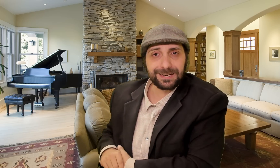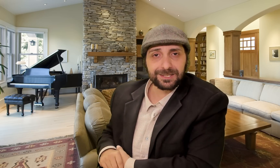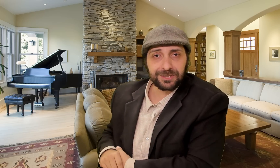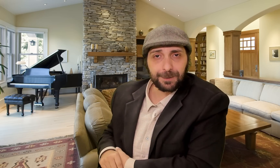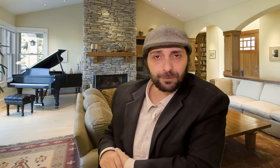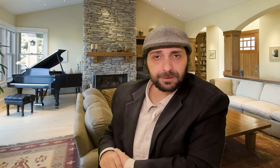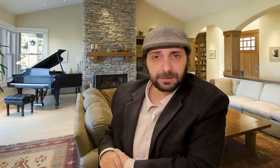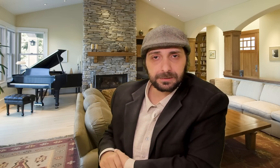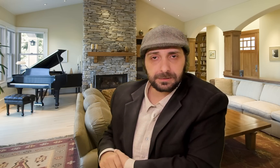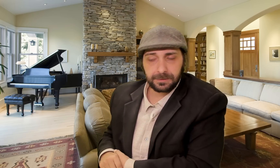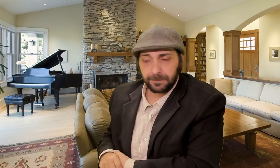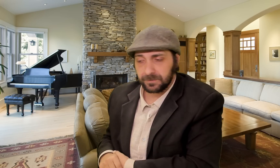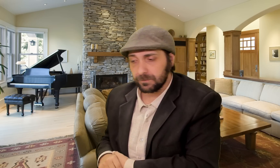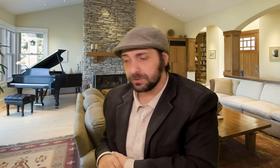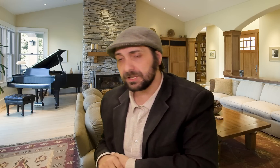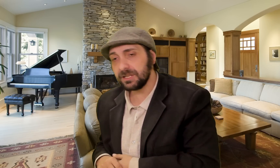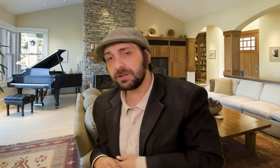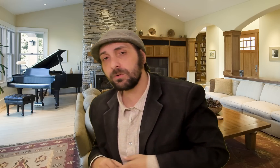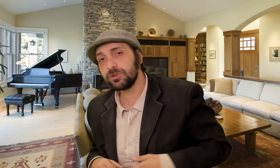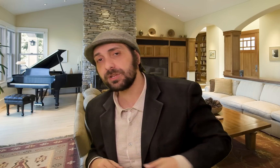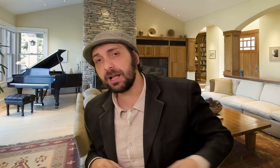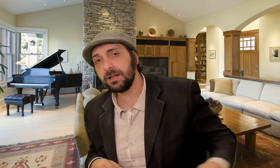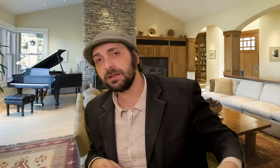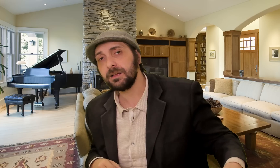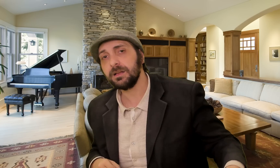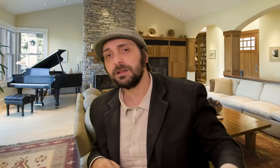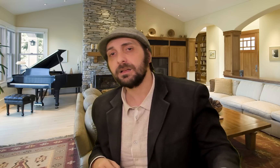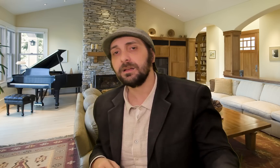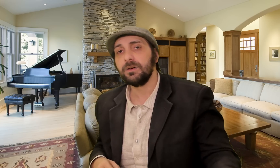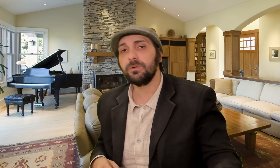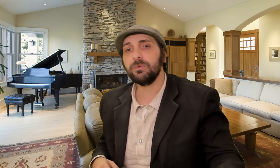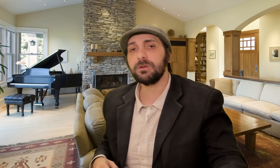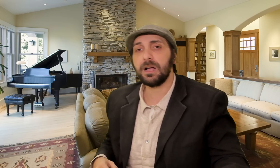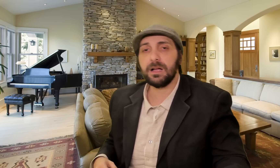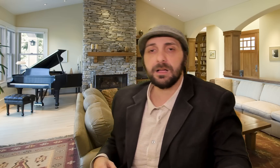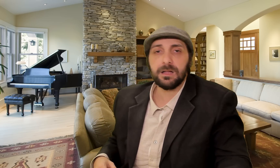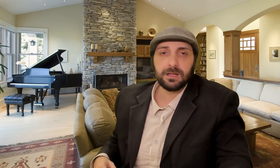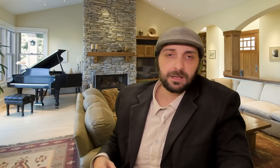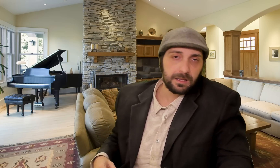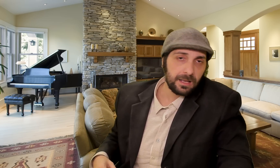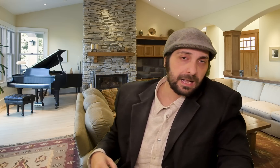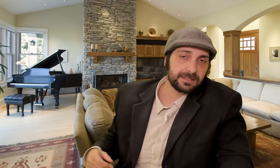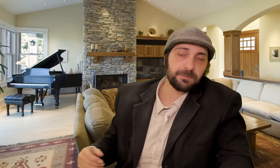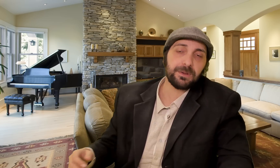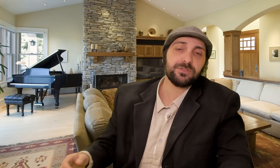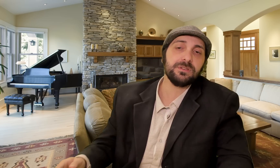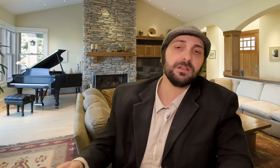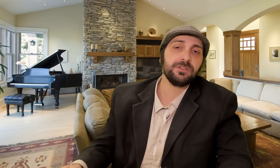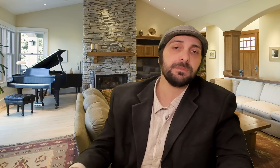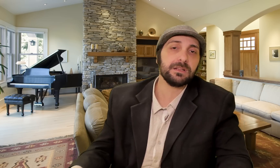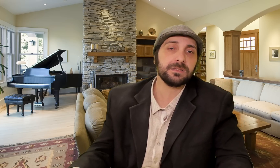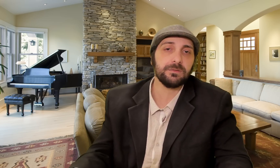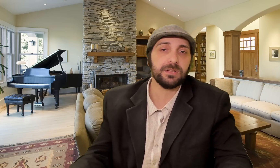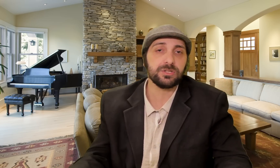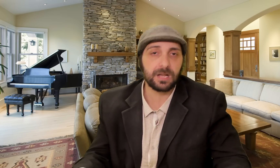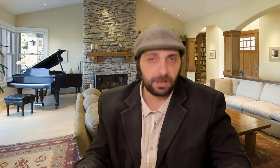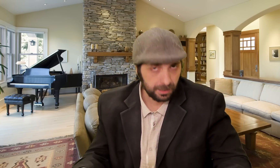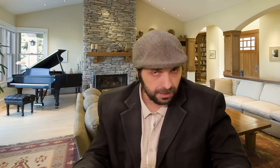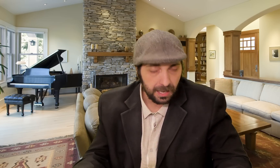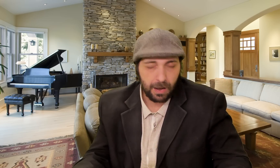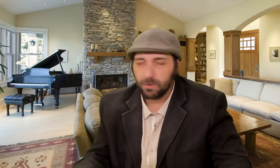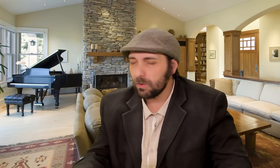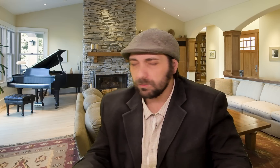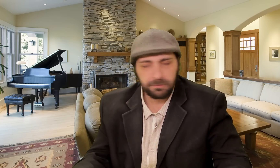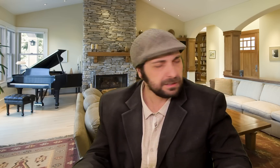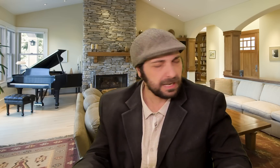ser indicado pelo presidente da república você tem que conquistar um lugar a simpatia admiração e deixar